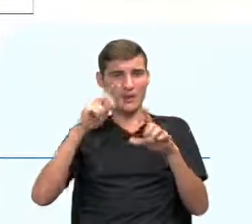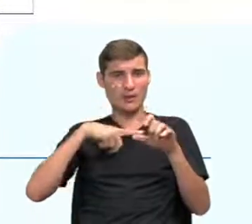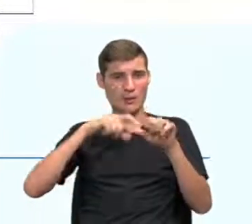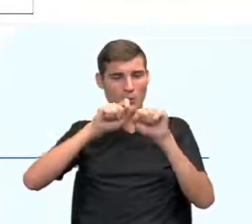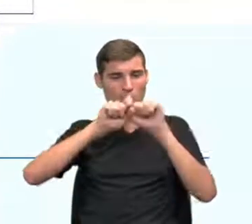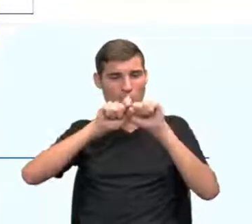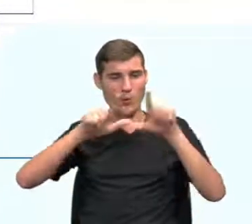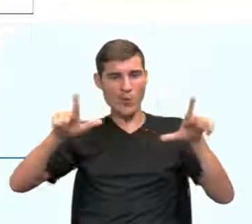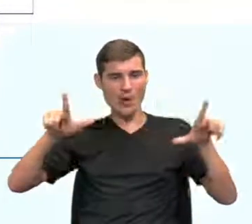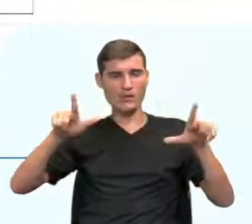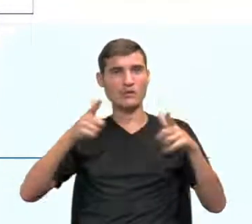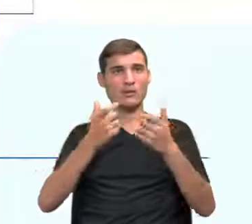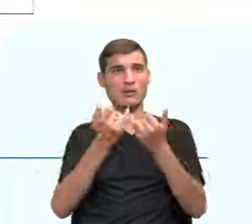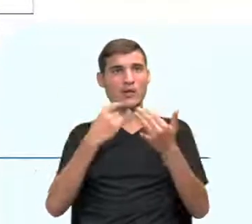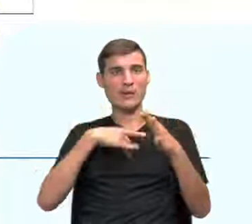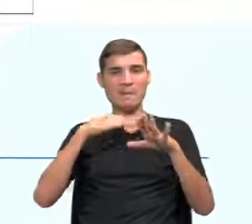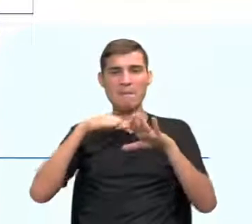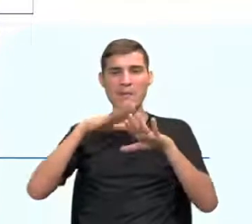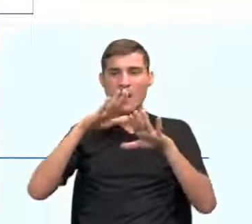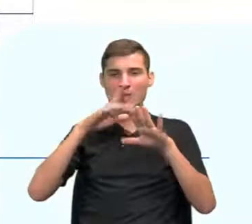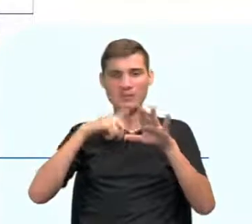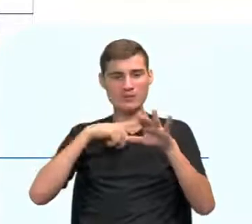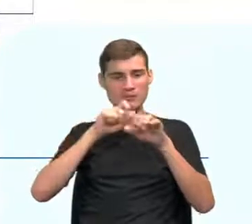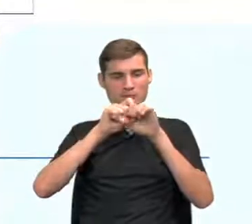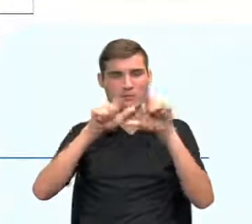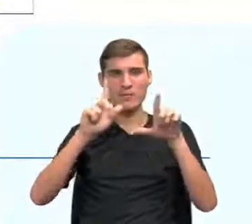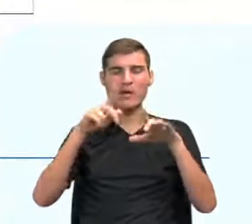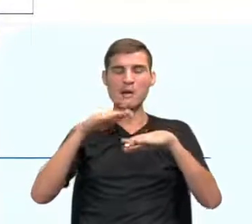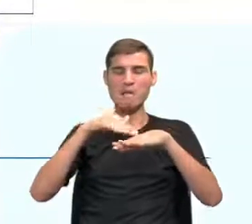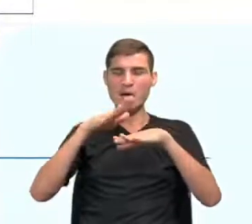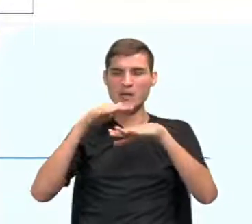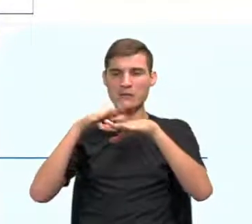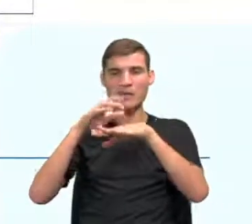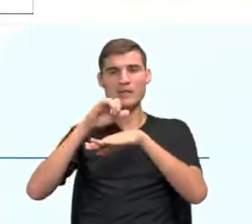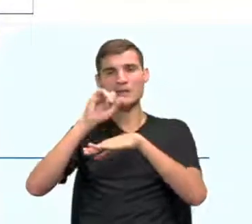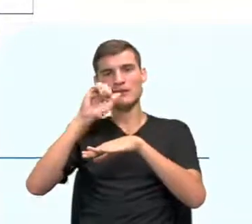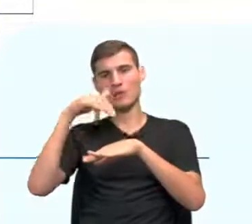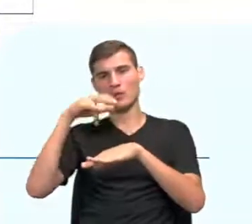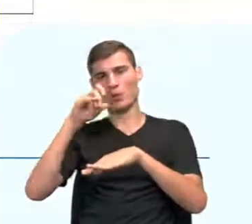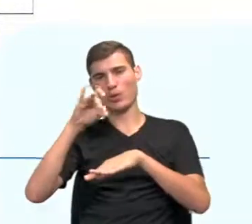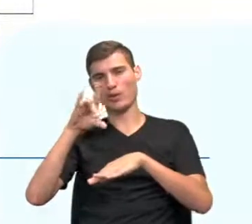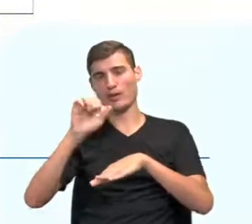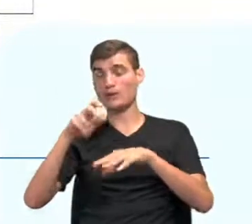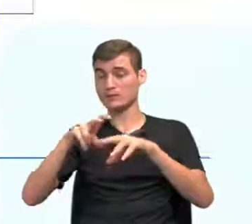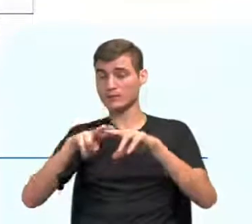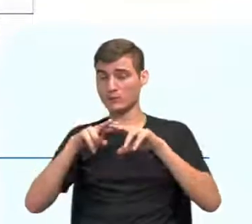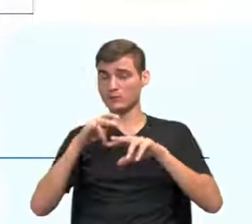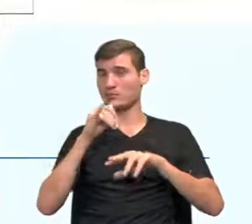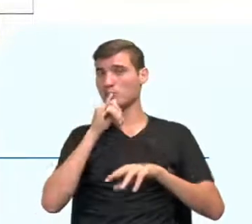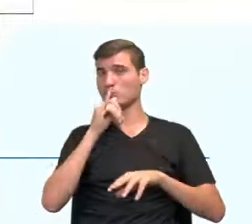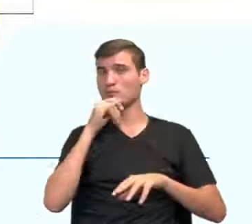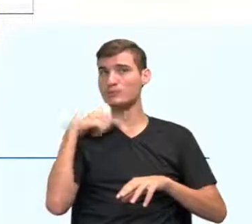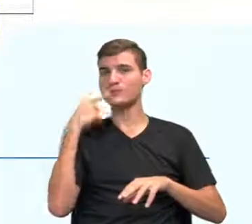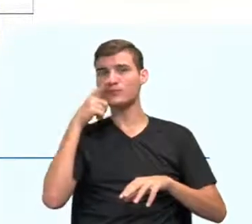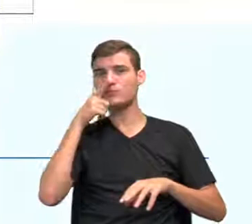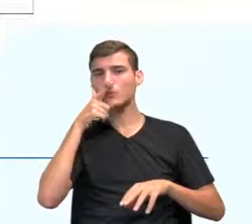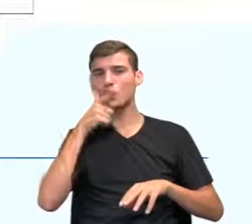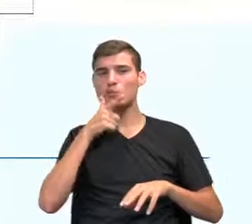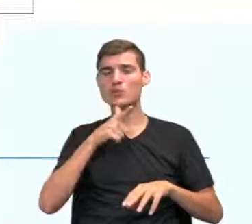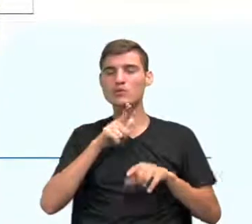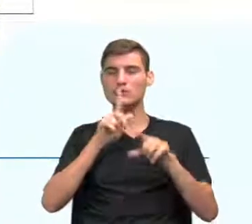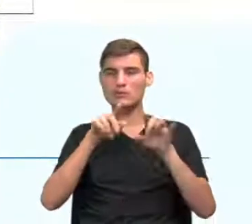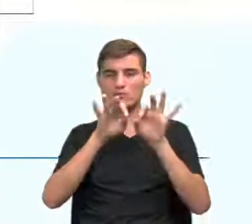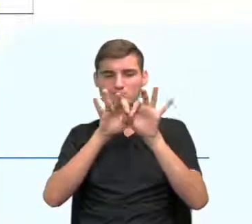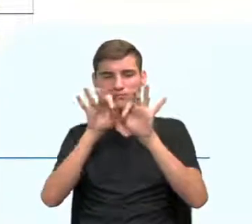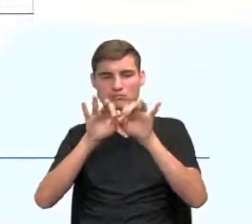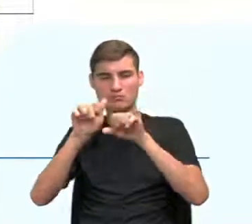tiver, mais quadrado vai ser o meu sinal. É por isso que, por exemplo, a gente consegue fazer